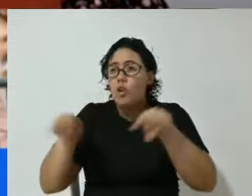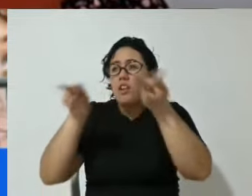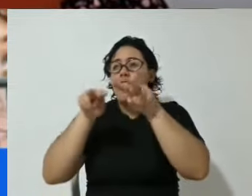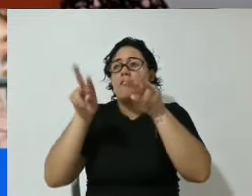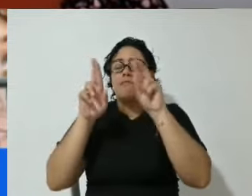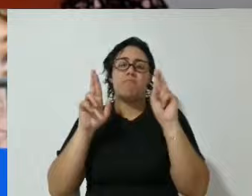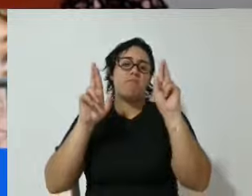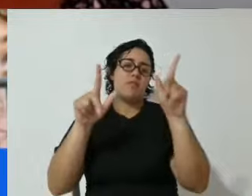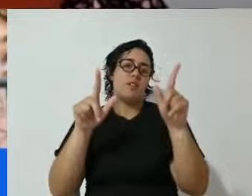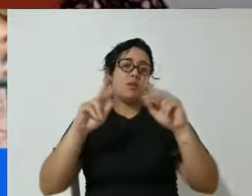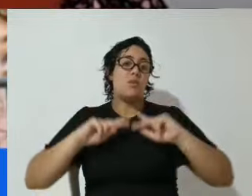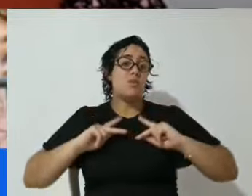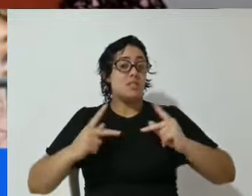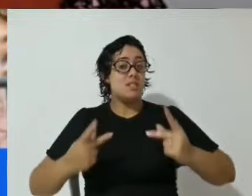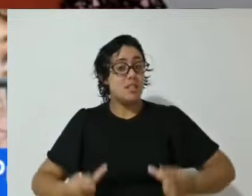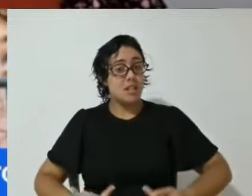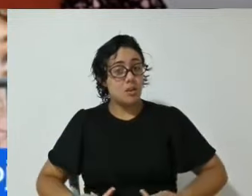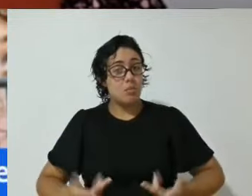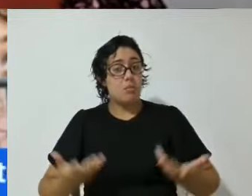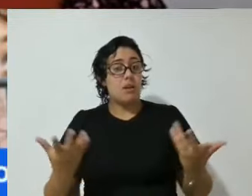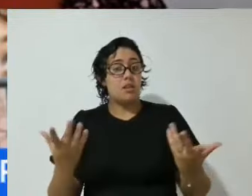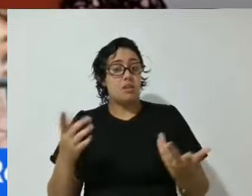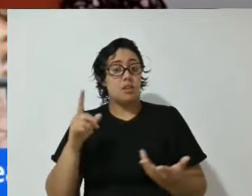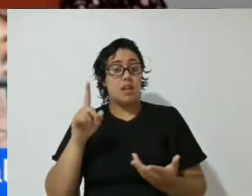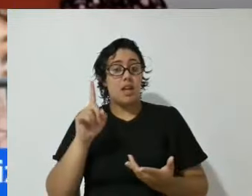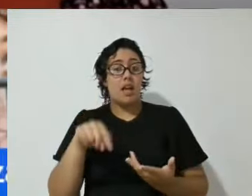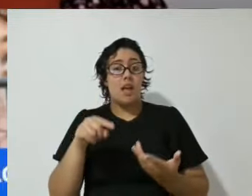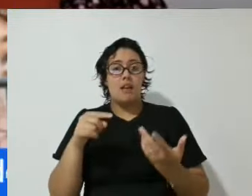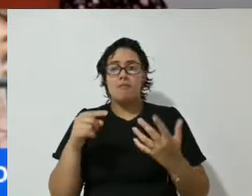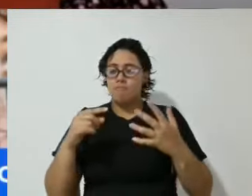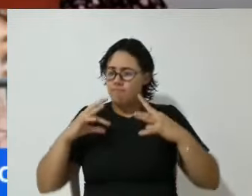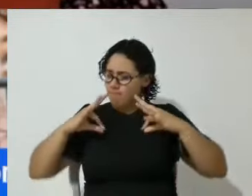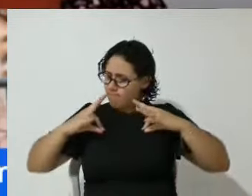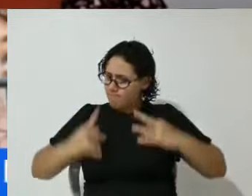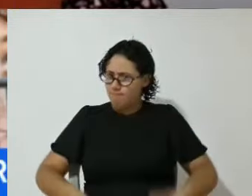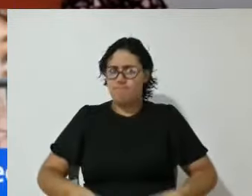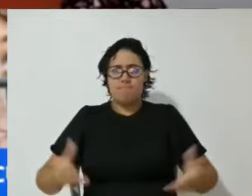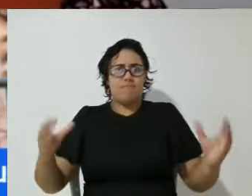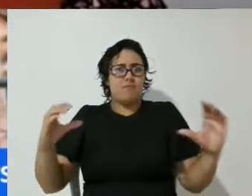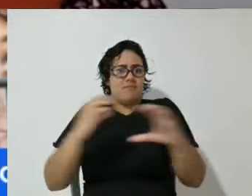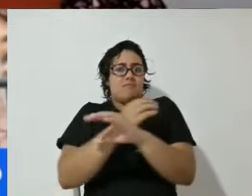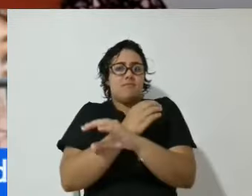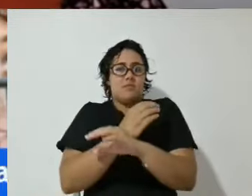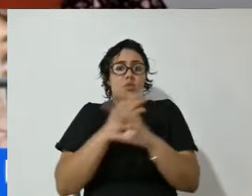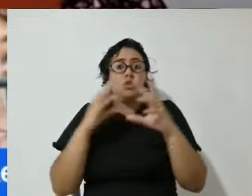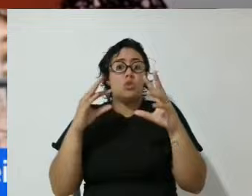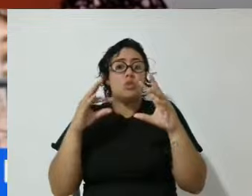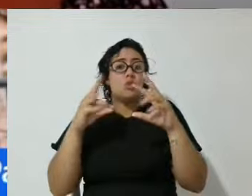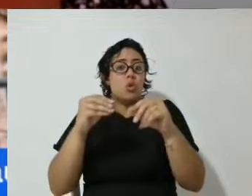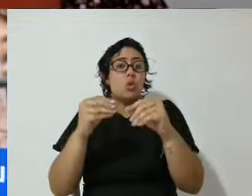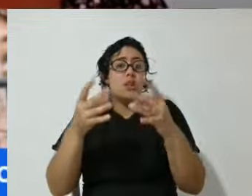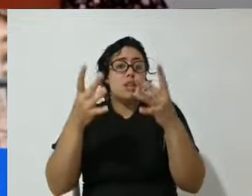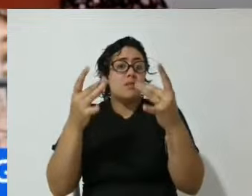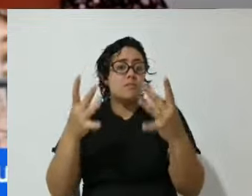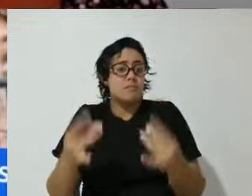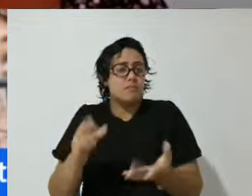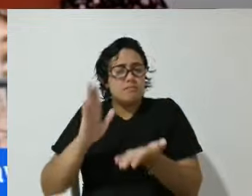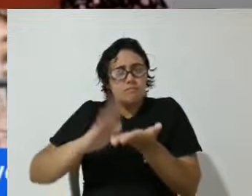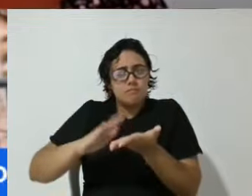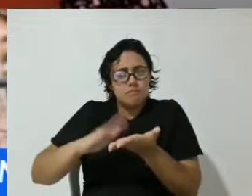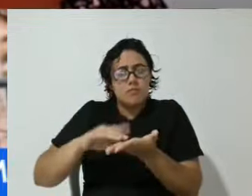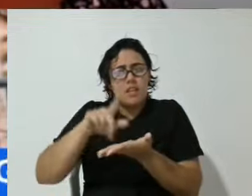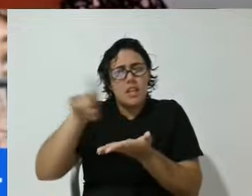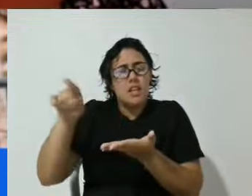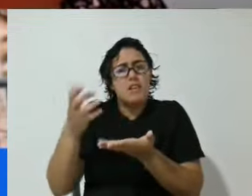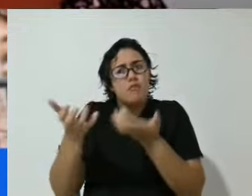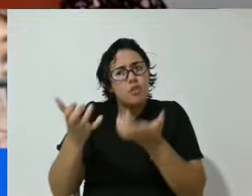ser humano com integral, né? Com todas as suas demandas, com todos os seus